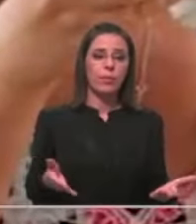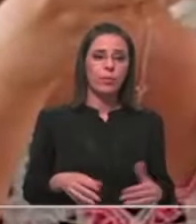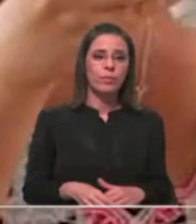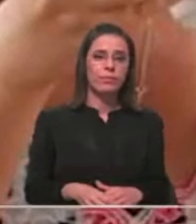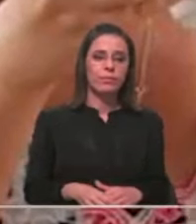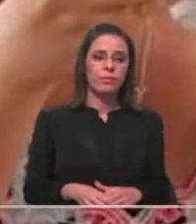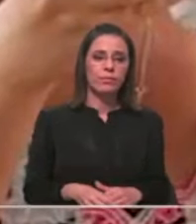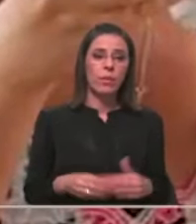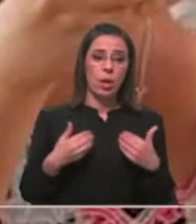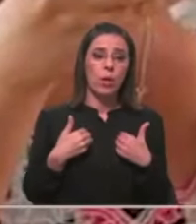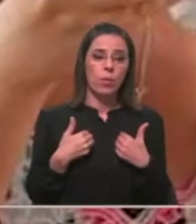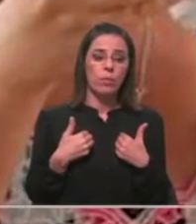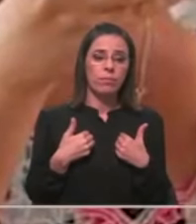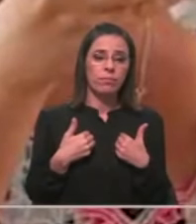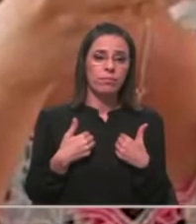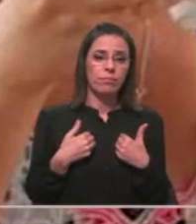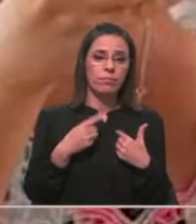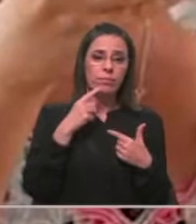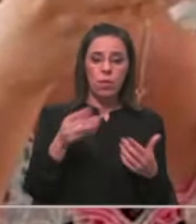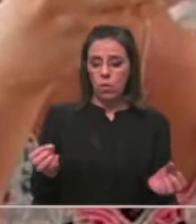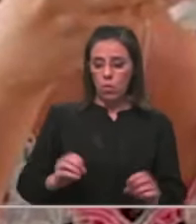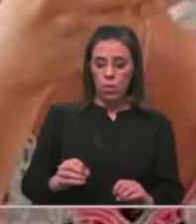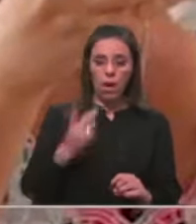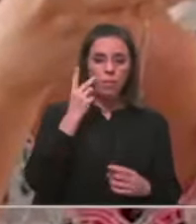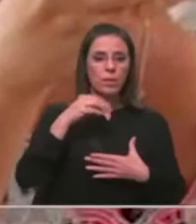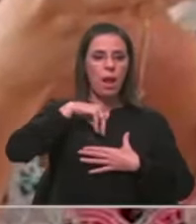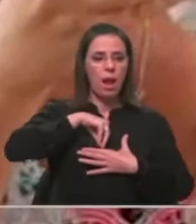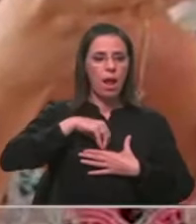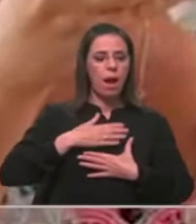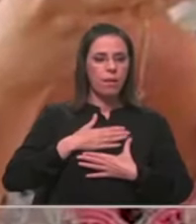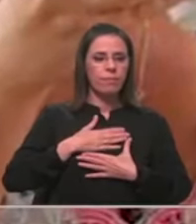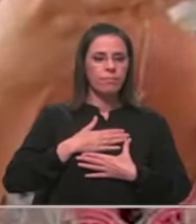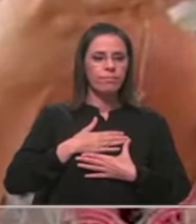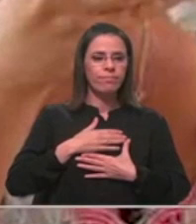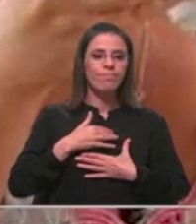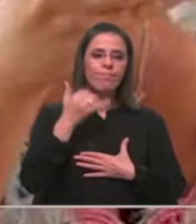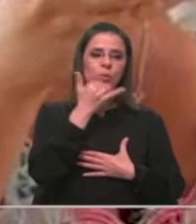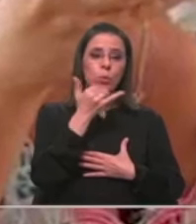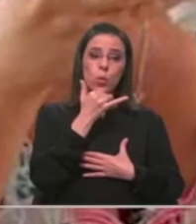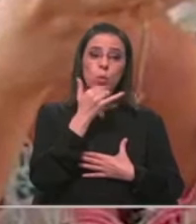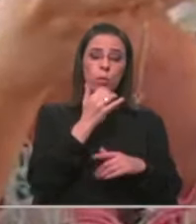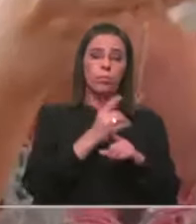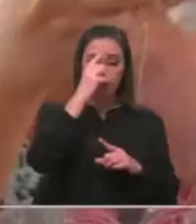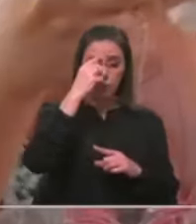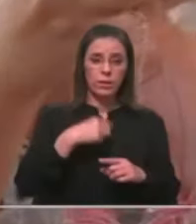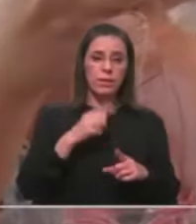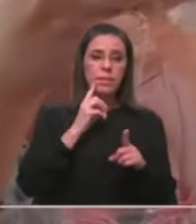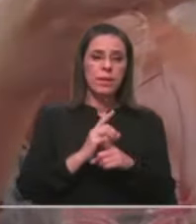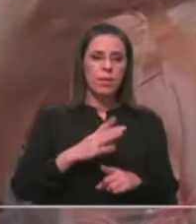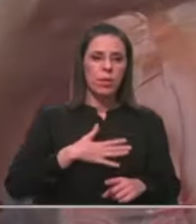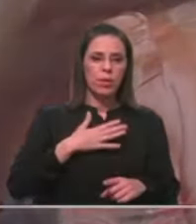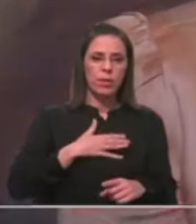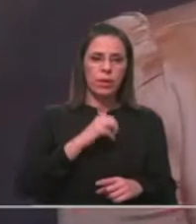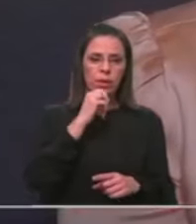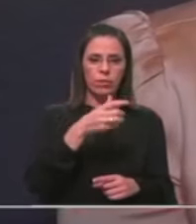que é eu, ela não está, mas vive em mim. E eu sorrio porque eu sei que a minha irmã não queria